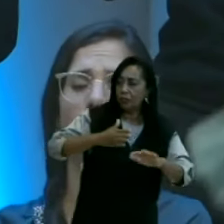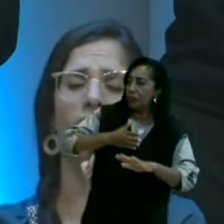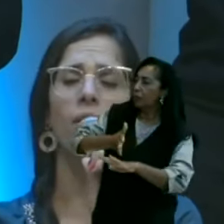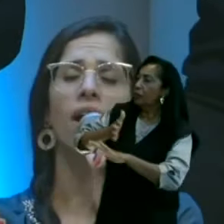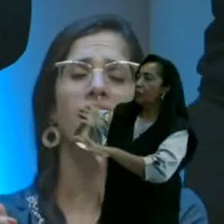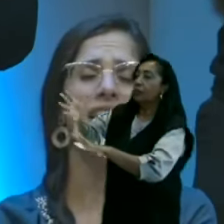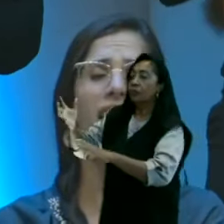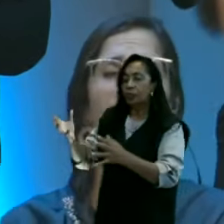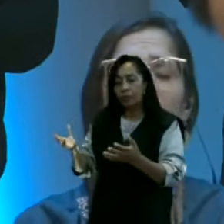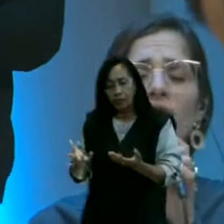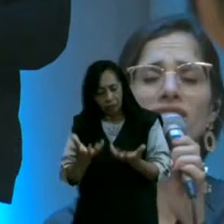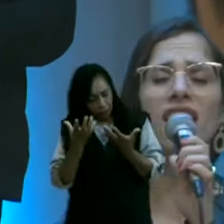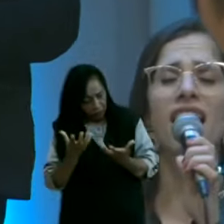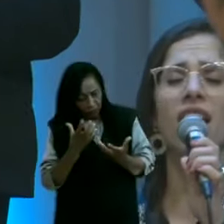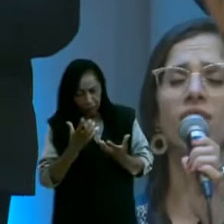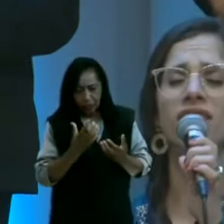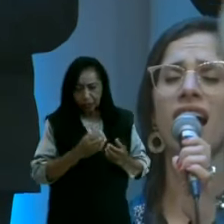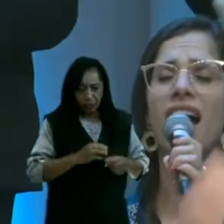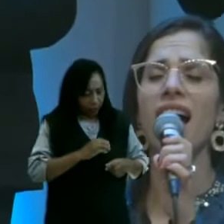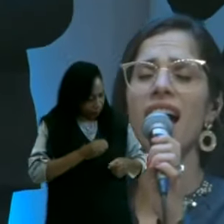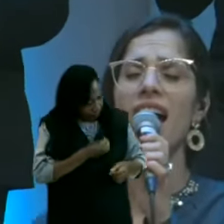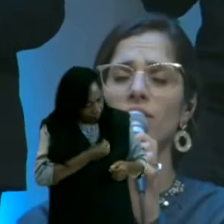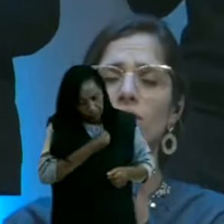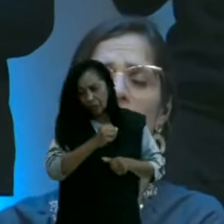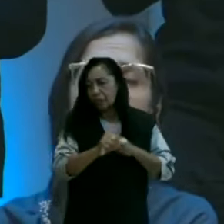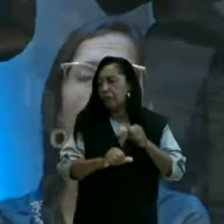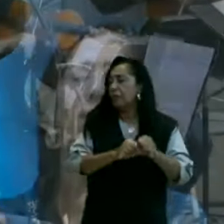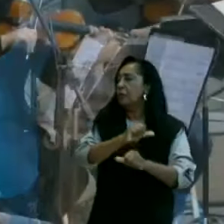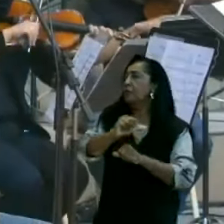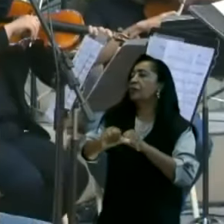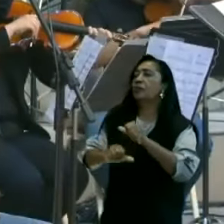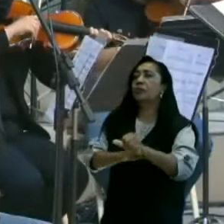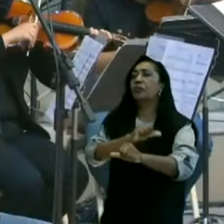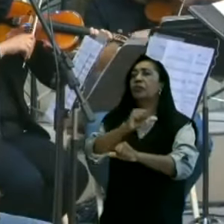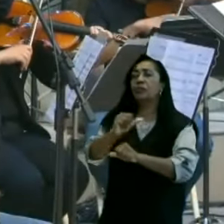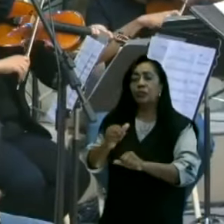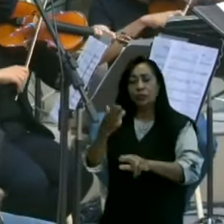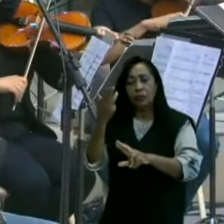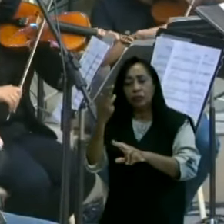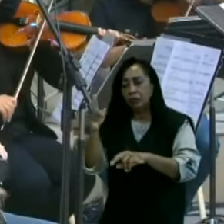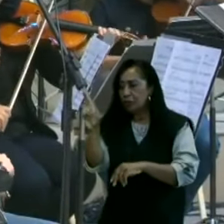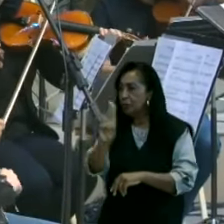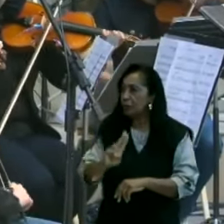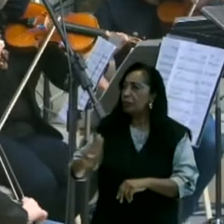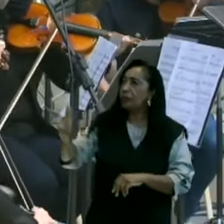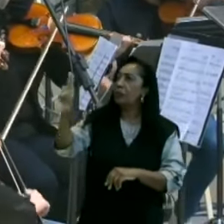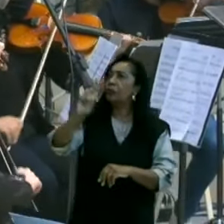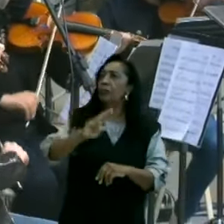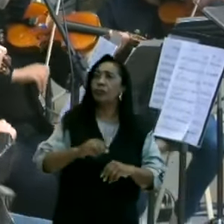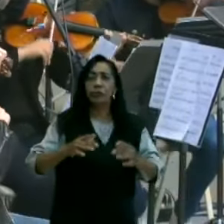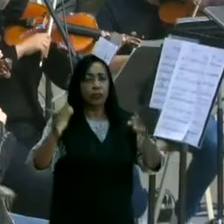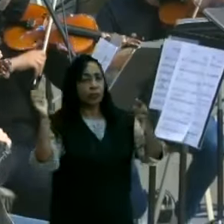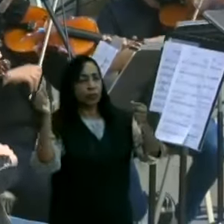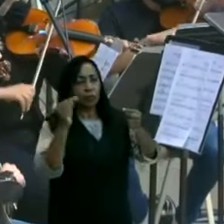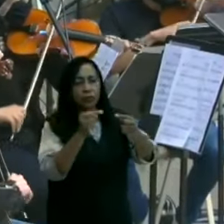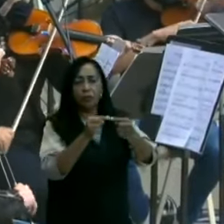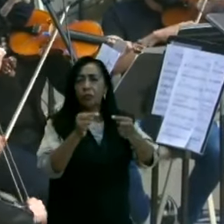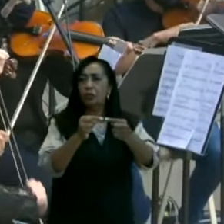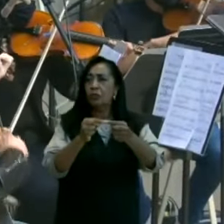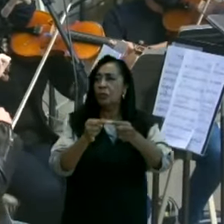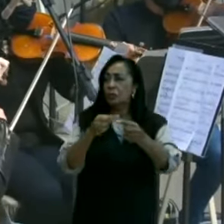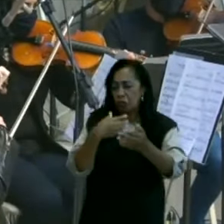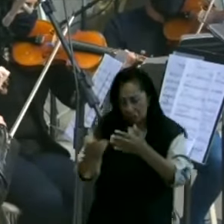o alvo. Eu quero ser usado da maneira que te agrade, em